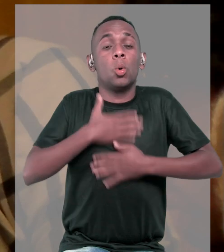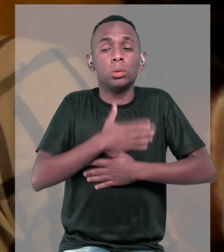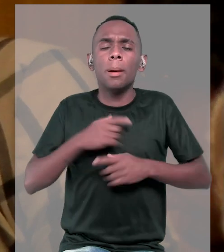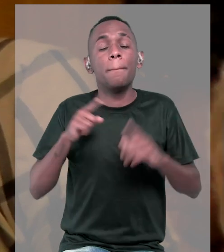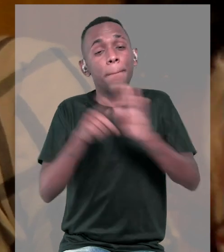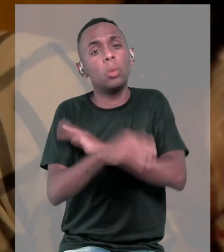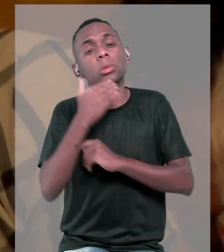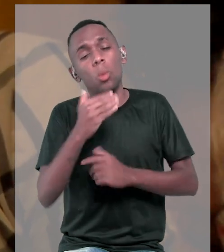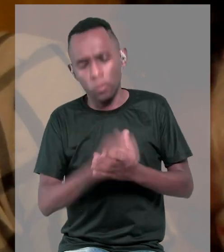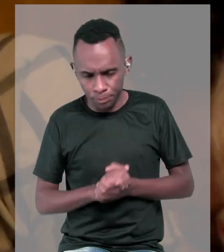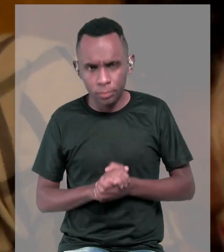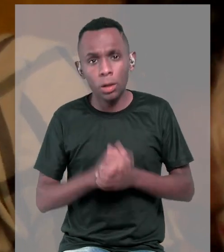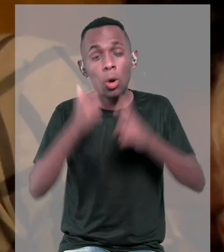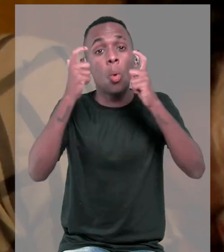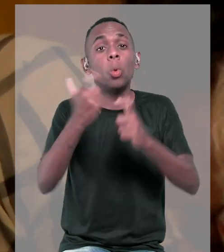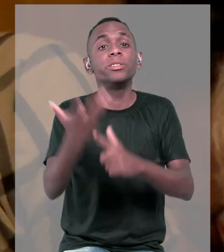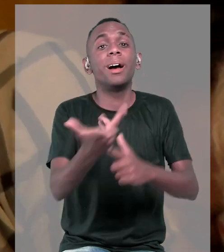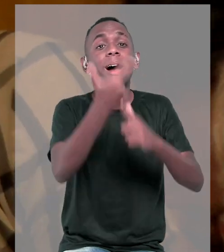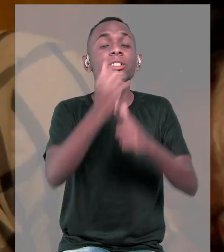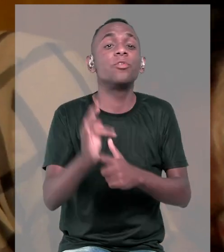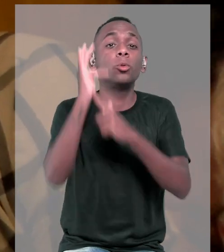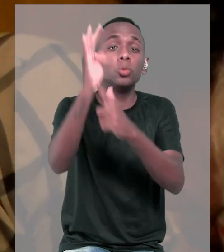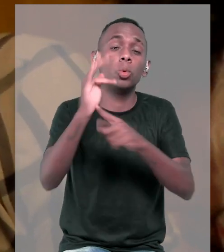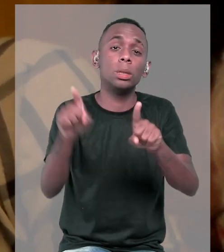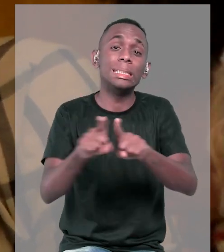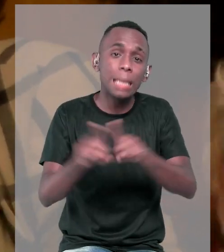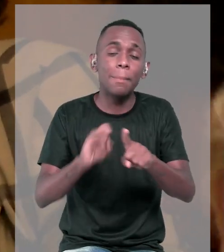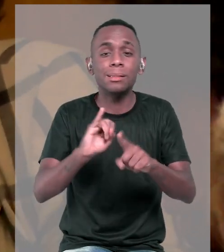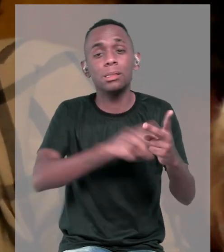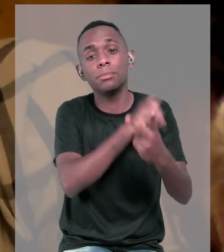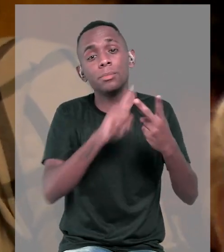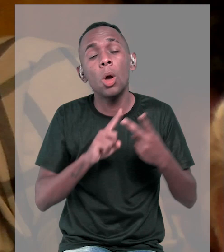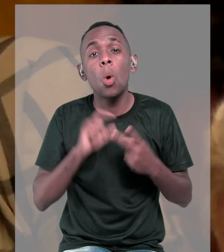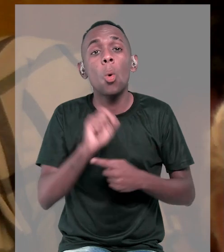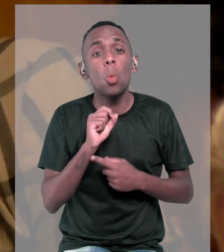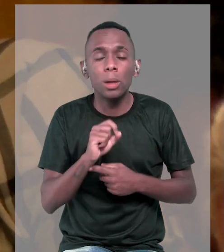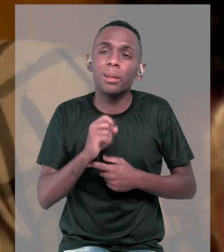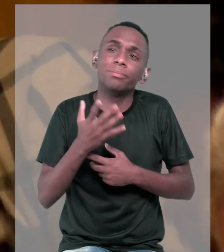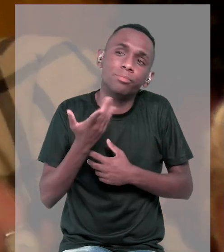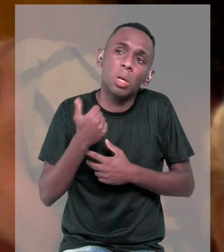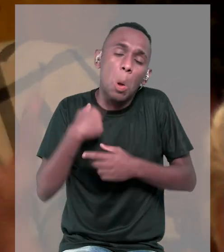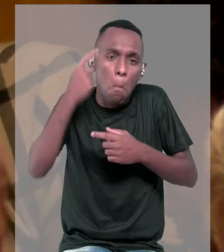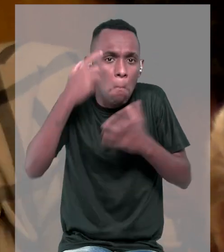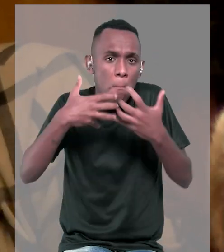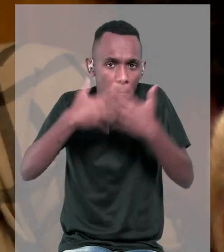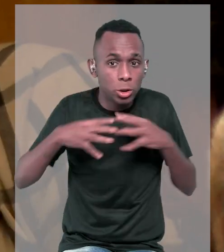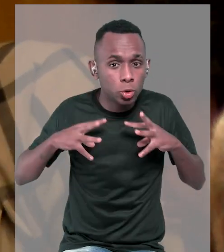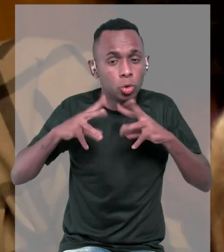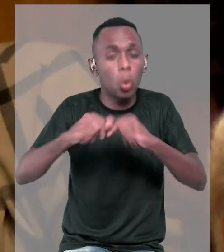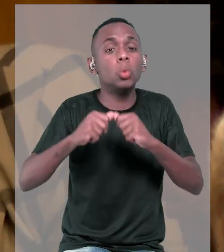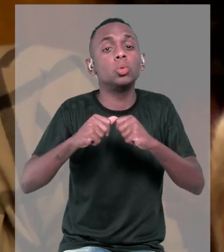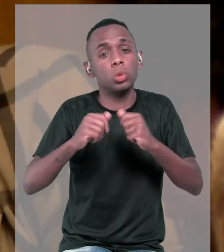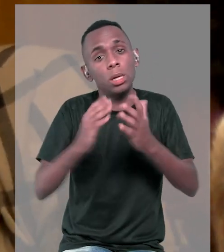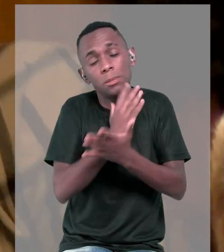vai a arte? E se, ao mesmo tempo, se de um lado eu penso que todos vão sucumbir, os autores vão sucumbindo, o que a